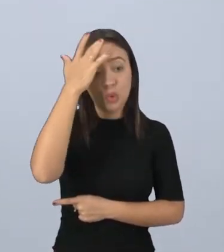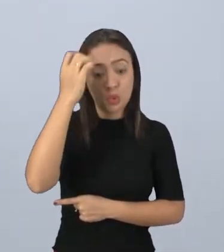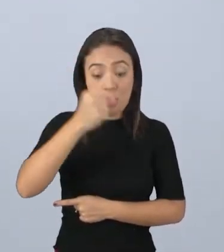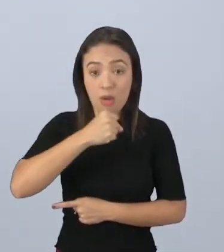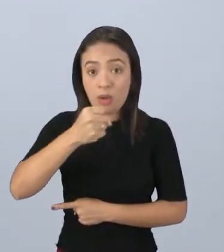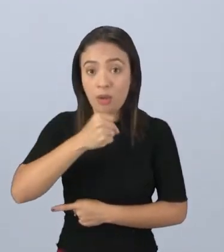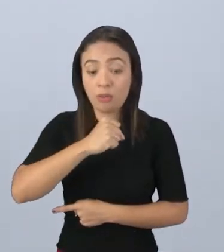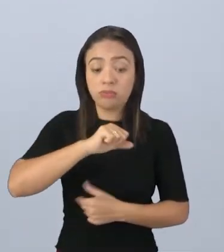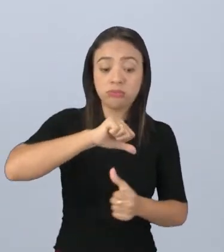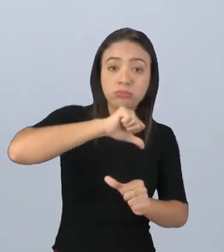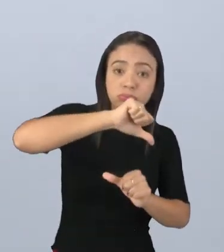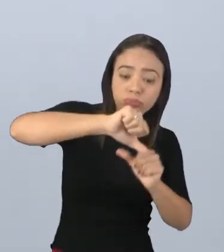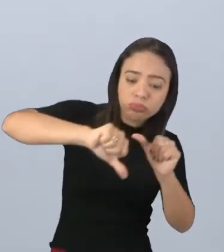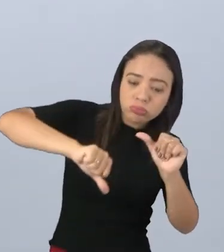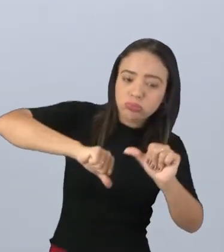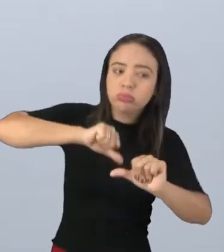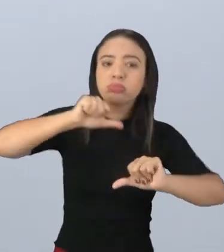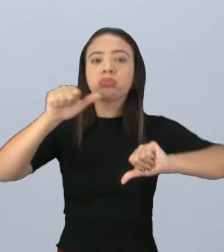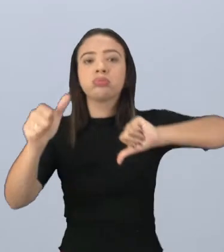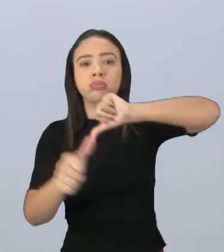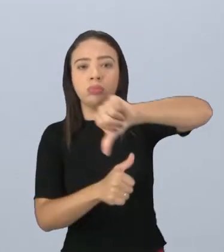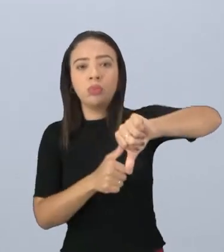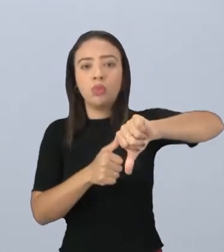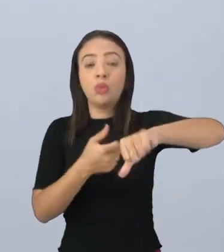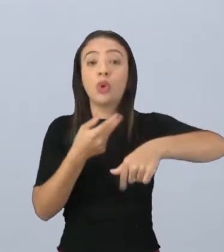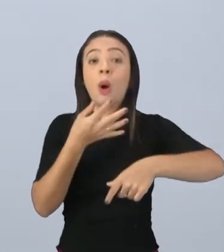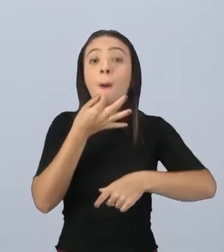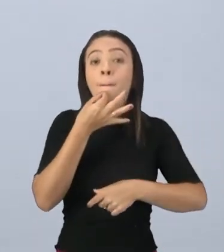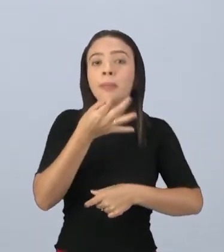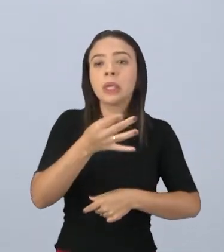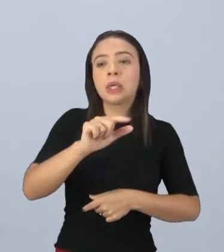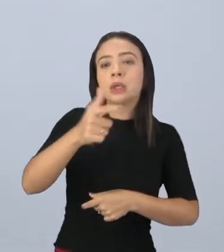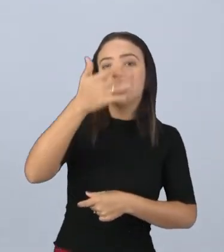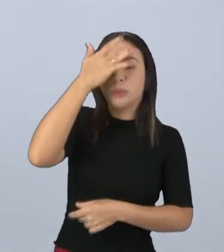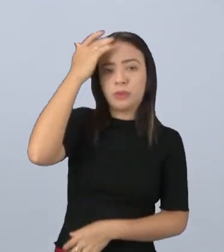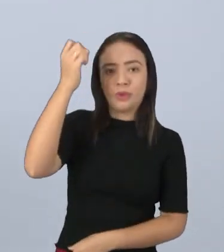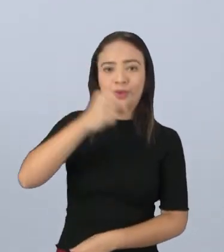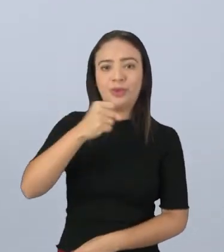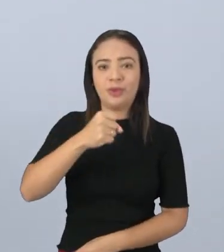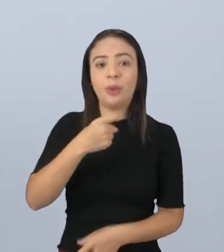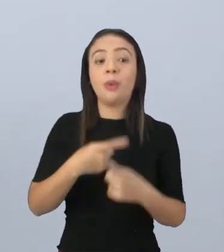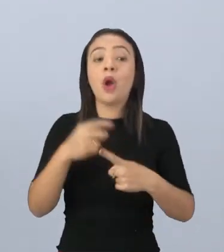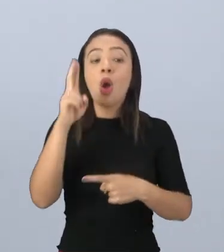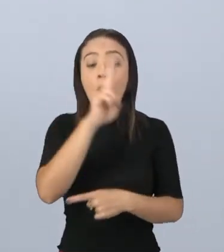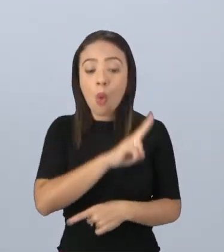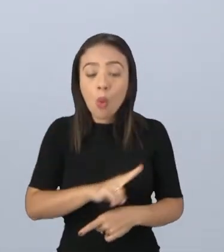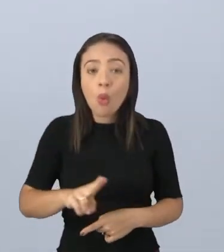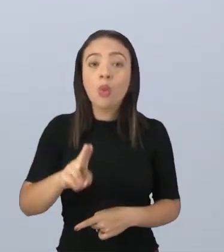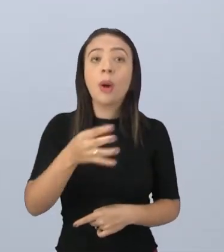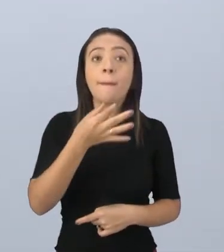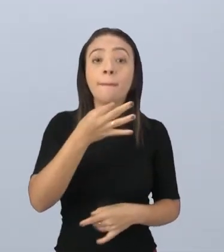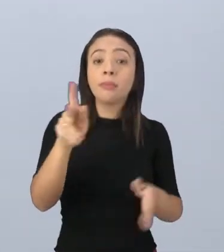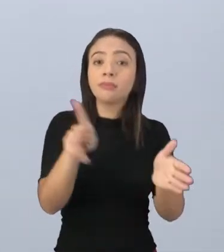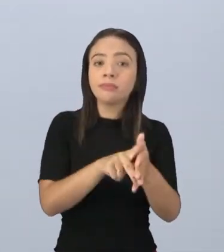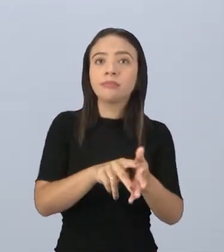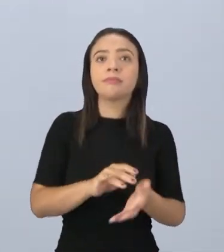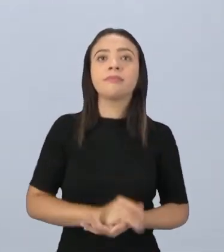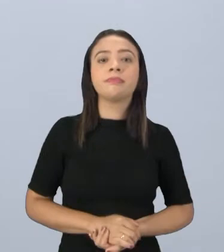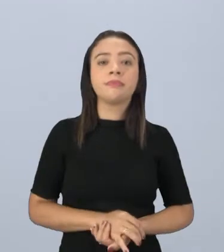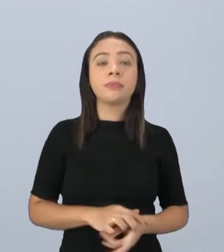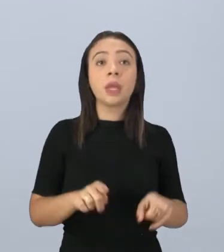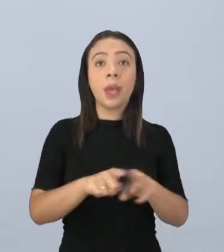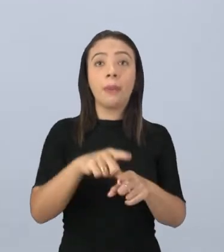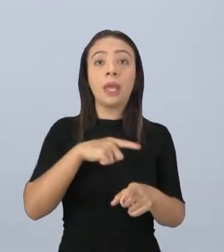ele transforma a fala do entrevistado, colocando de acordo com suas próprias palavras. Vamos ver agora o